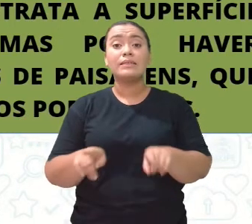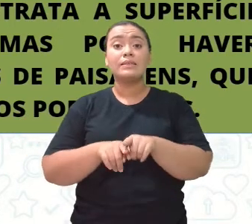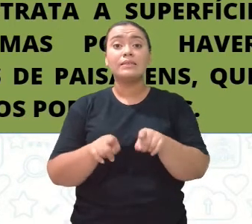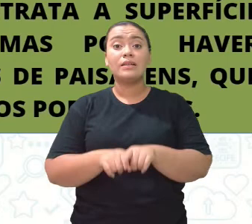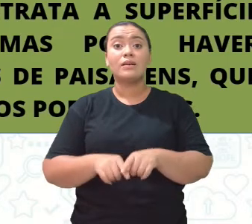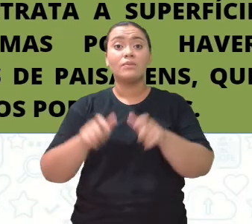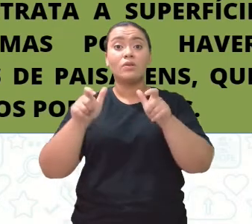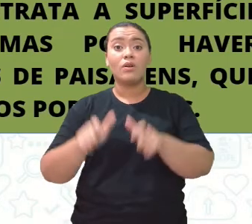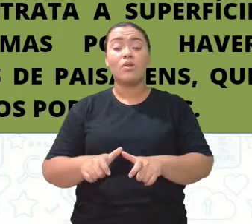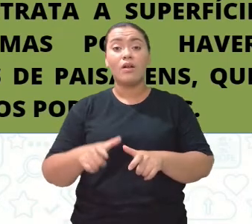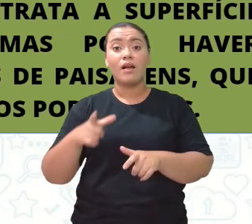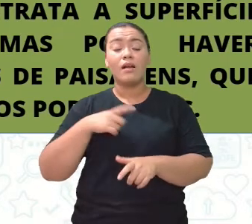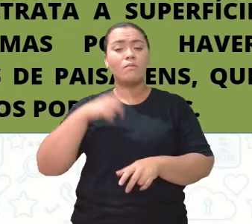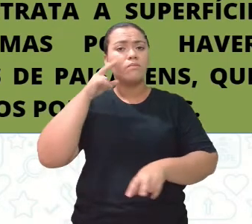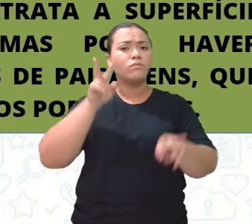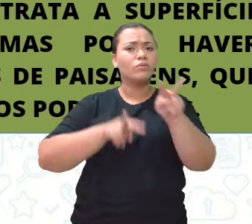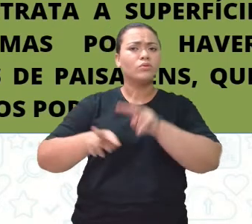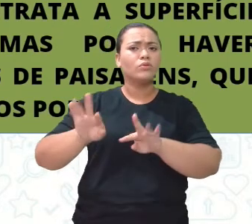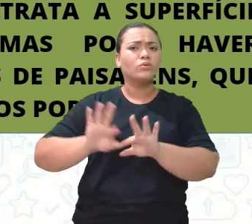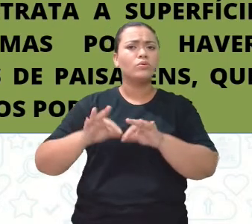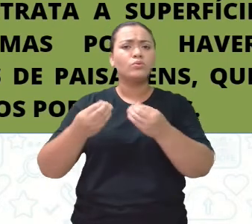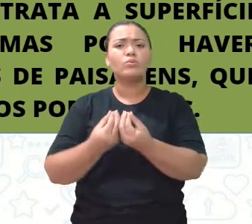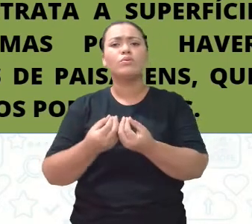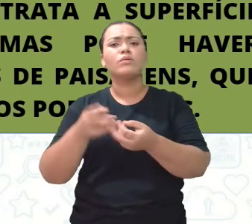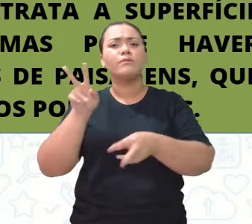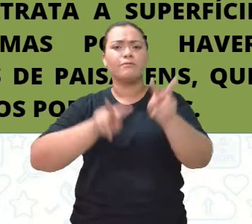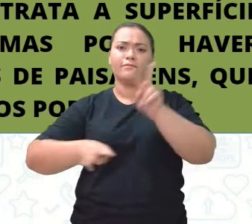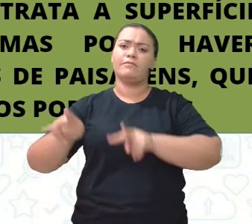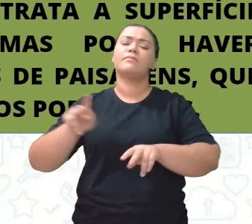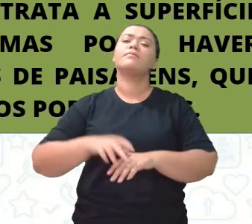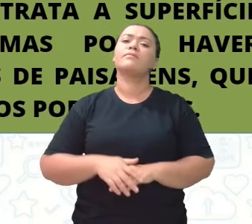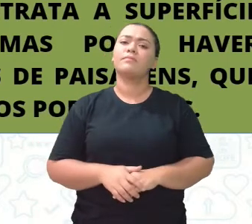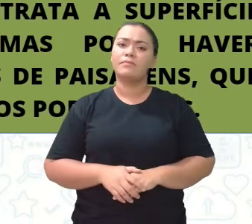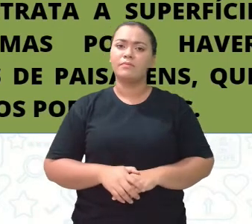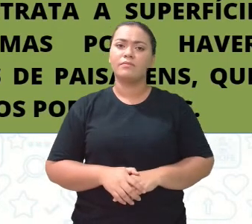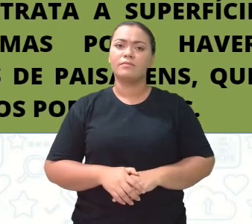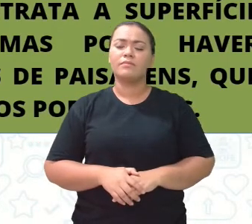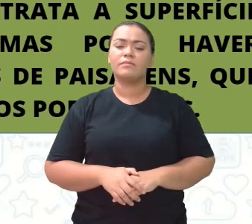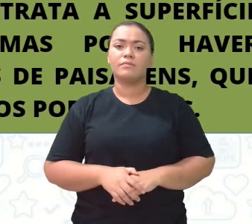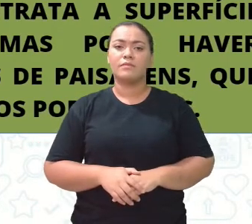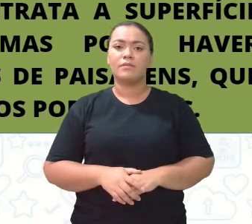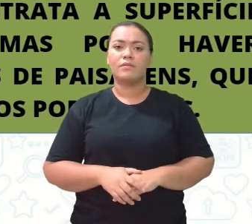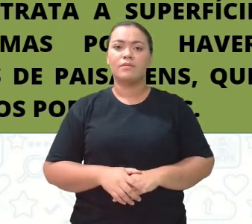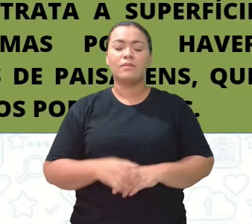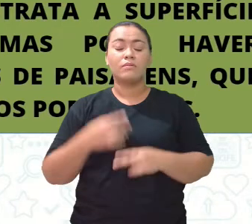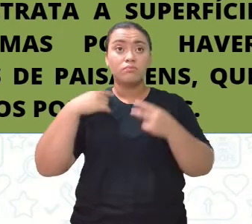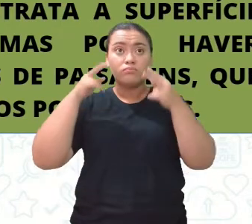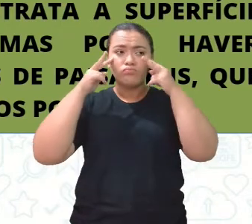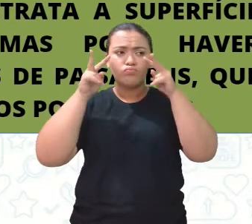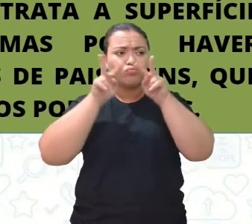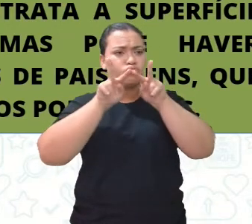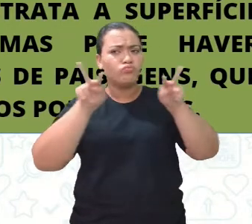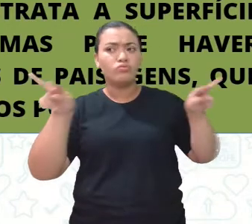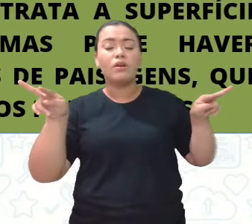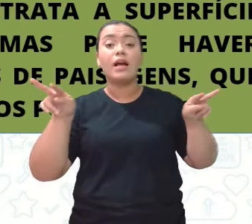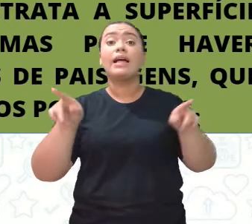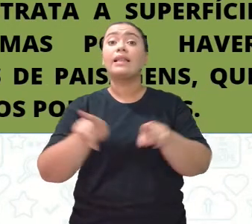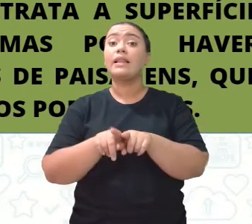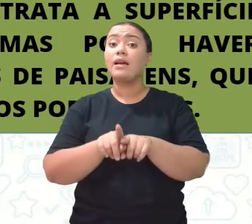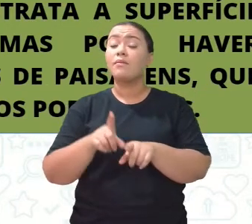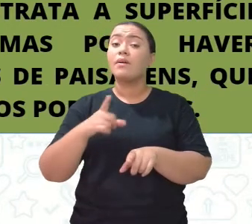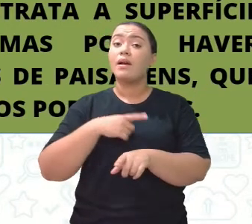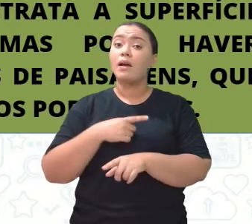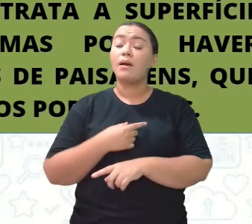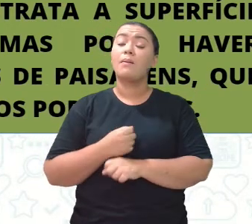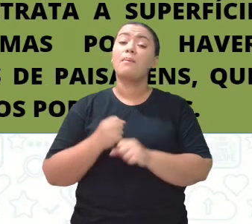você vê tudo que você vê, não é? Nos seus olhos. Mas pode haver outros tipos